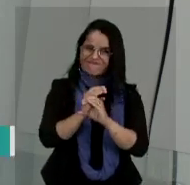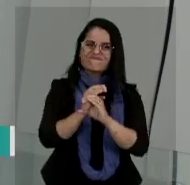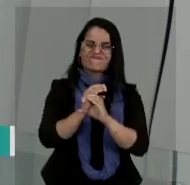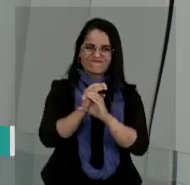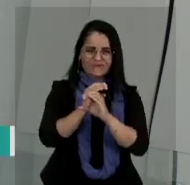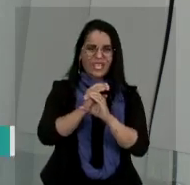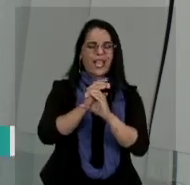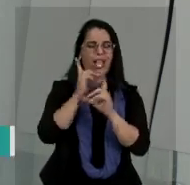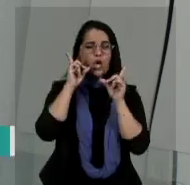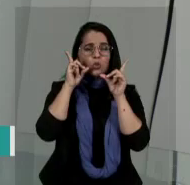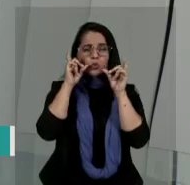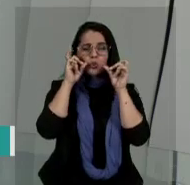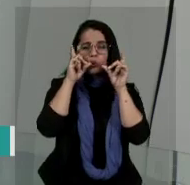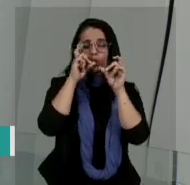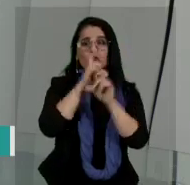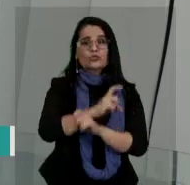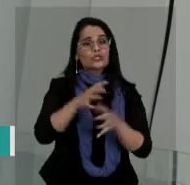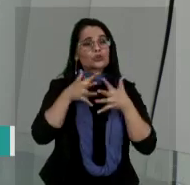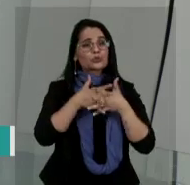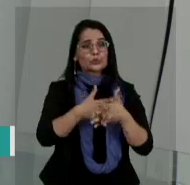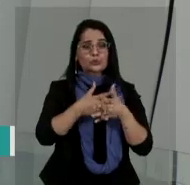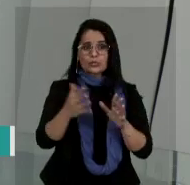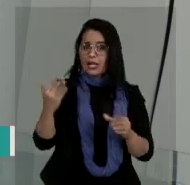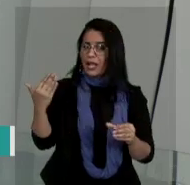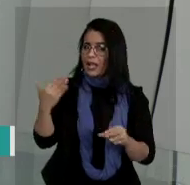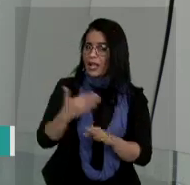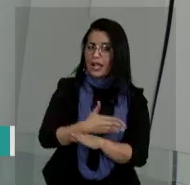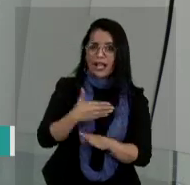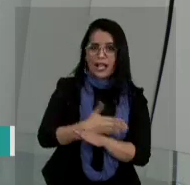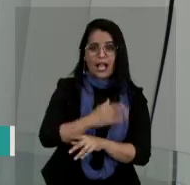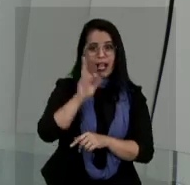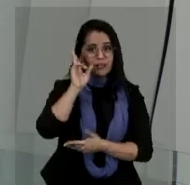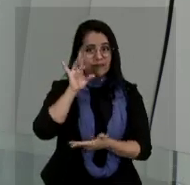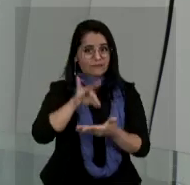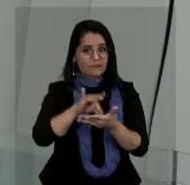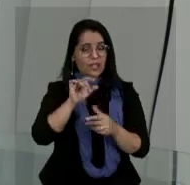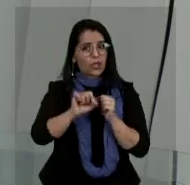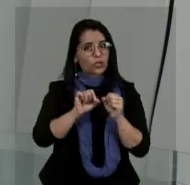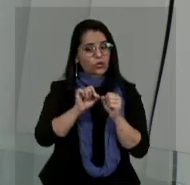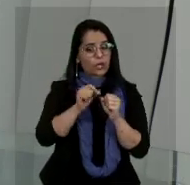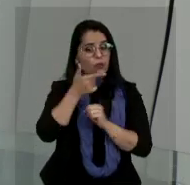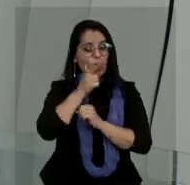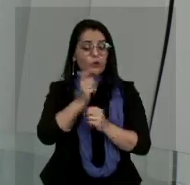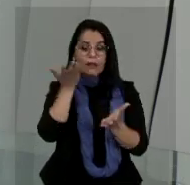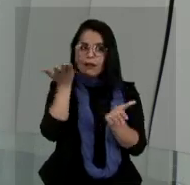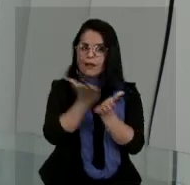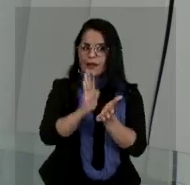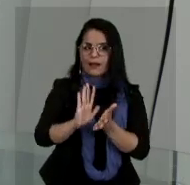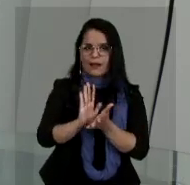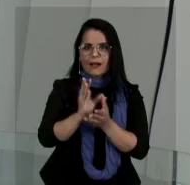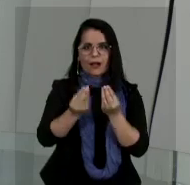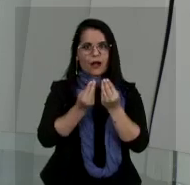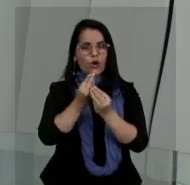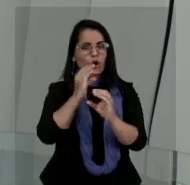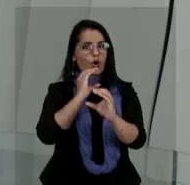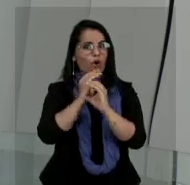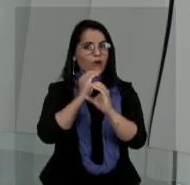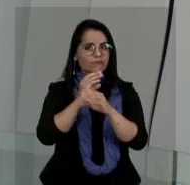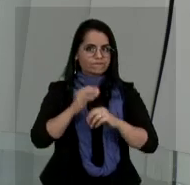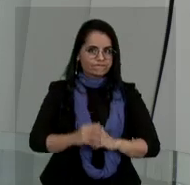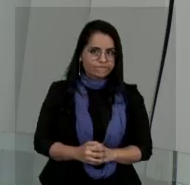comunicacional é o que atrapalha a acessibilidade de fato. E para quebrar essa barreira de